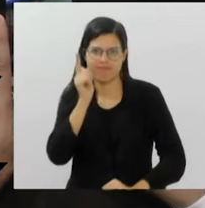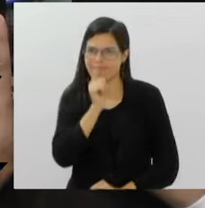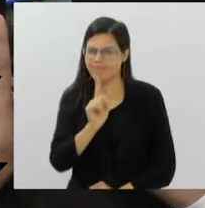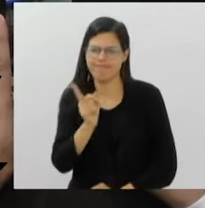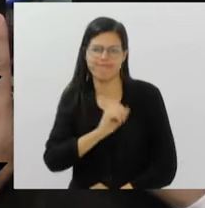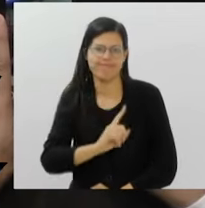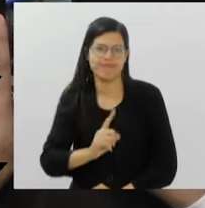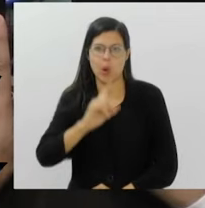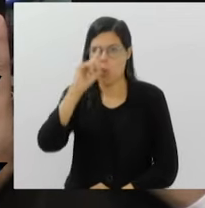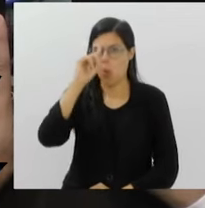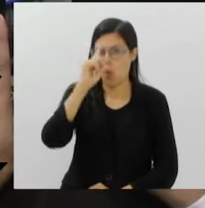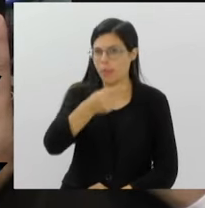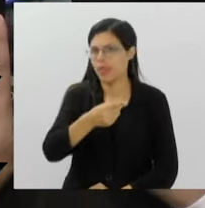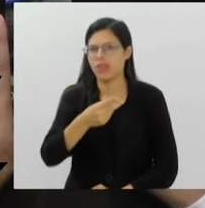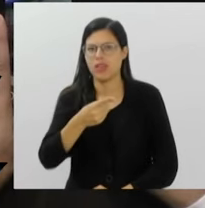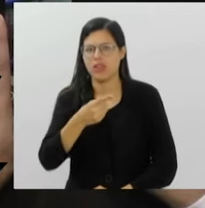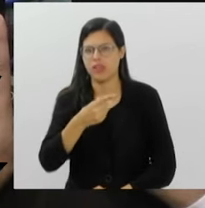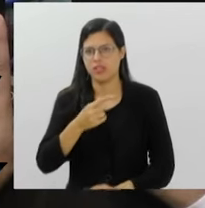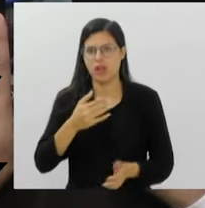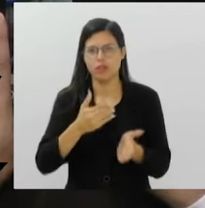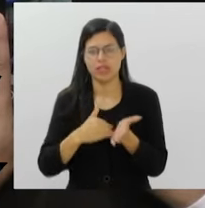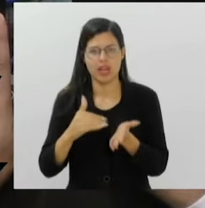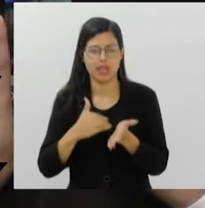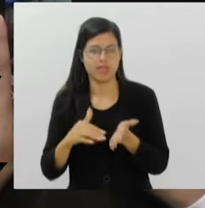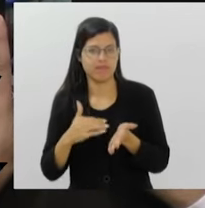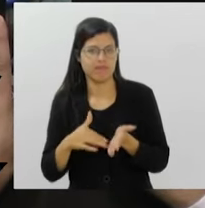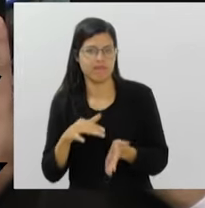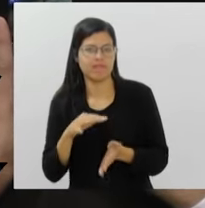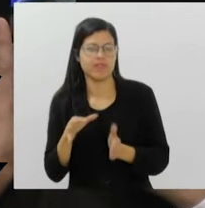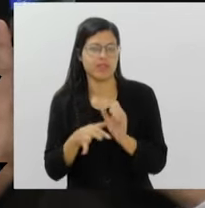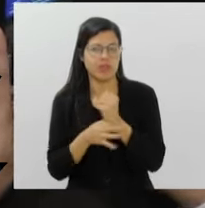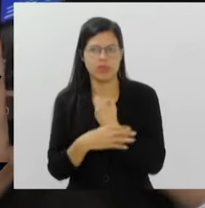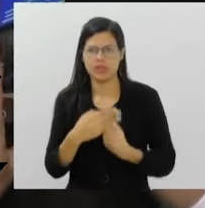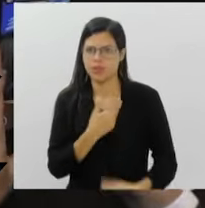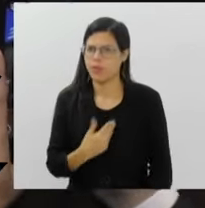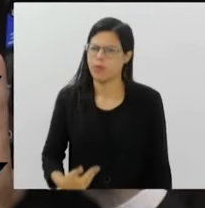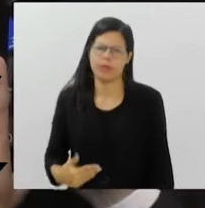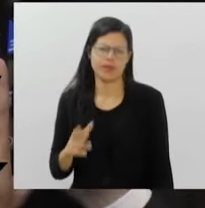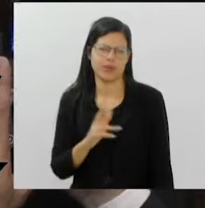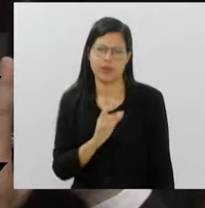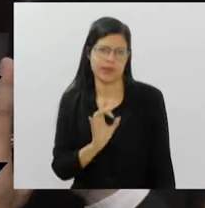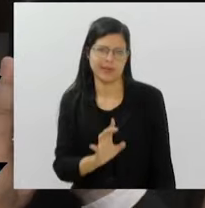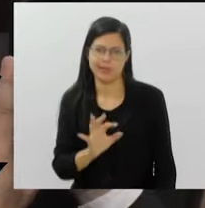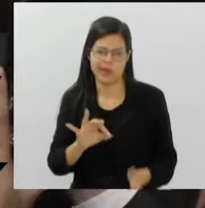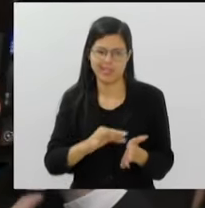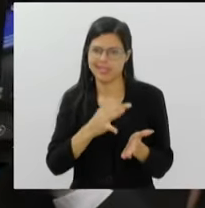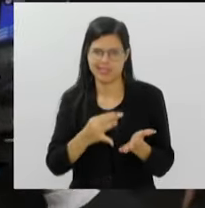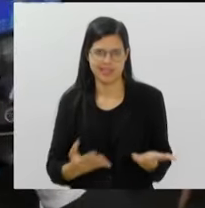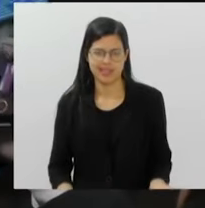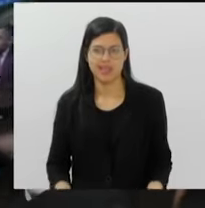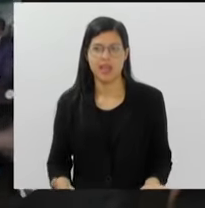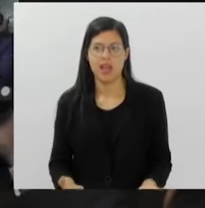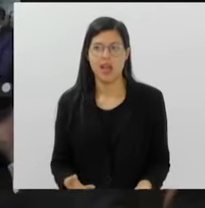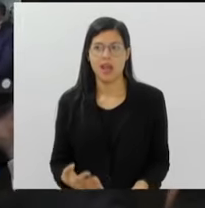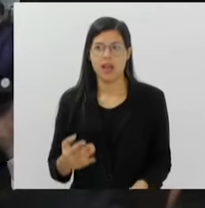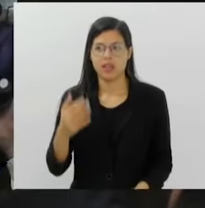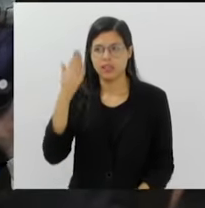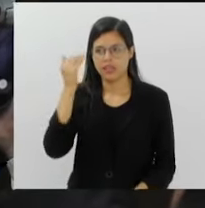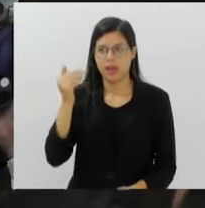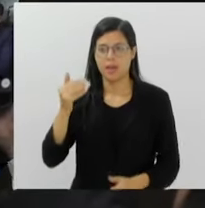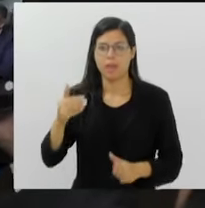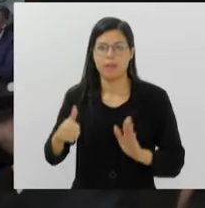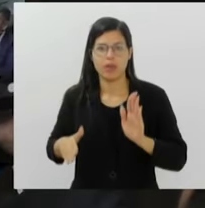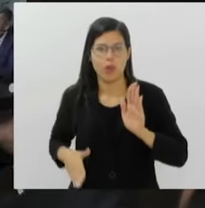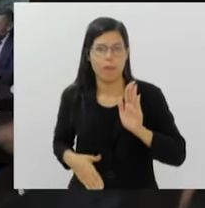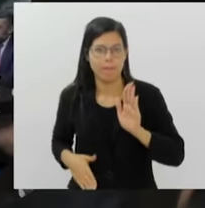um secretário de segurança pública. Foge muito mais do que isso. A gente sabe que o traficante usa o cidadão de bem e